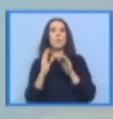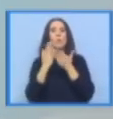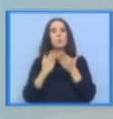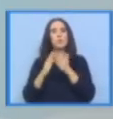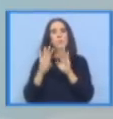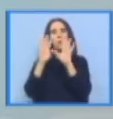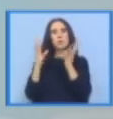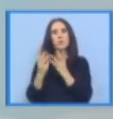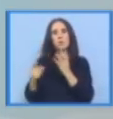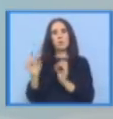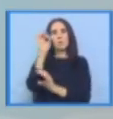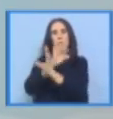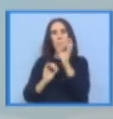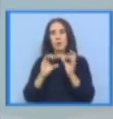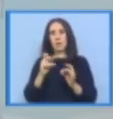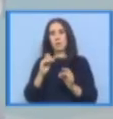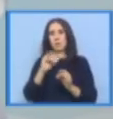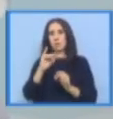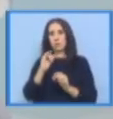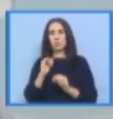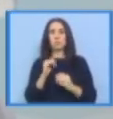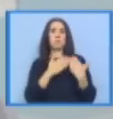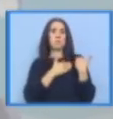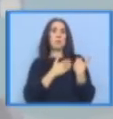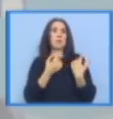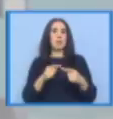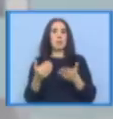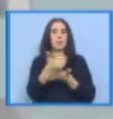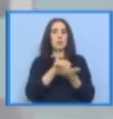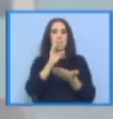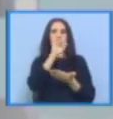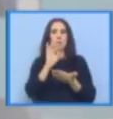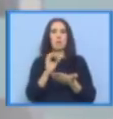vasto da Caritas Europa, portanto tem peso, estes dados têm